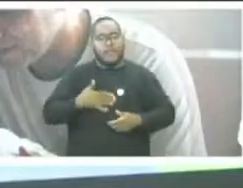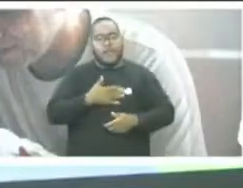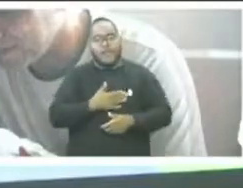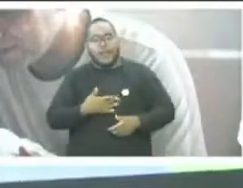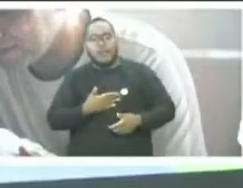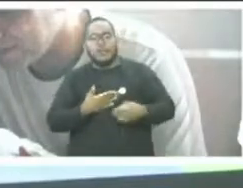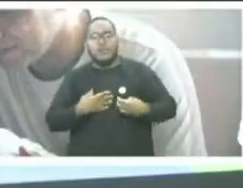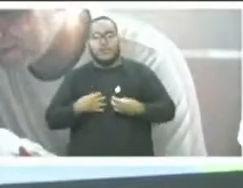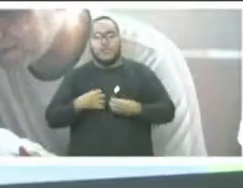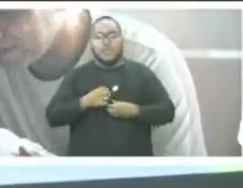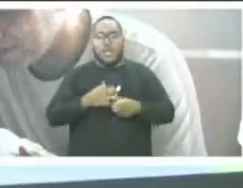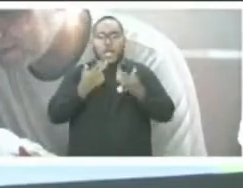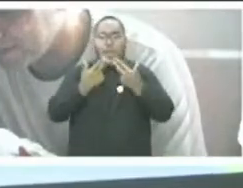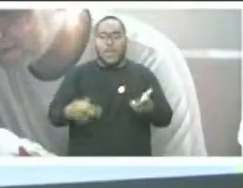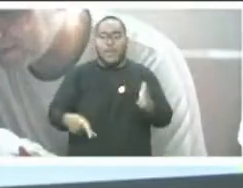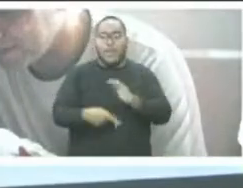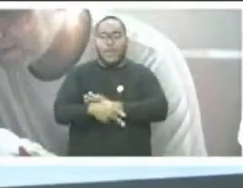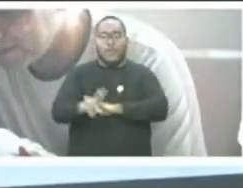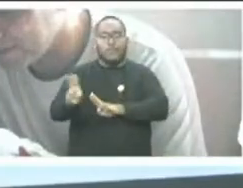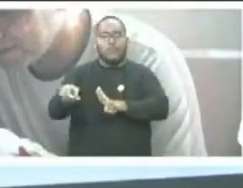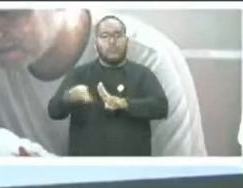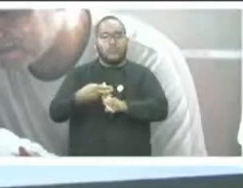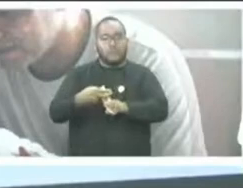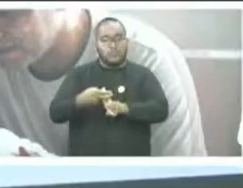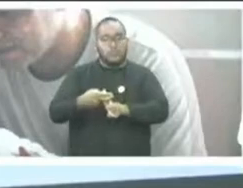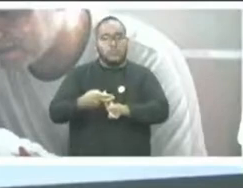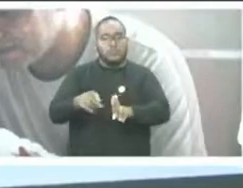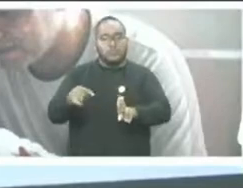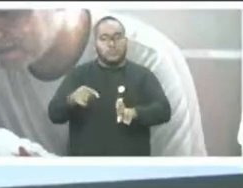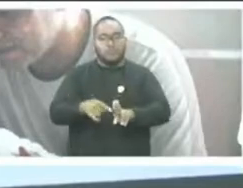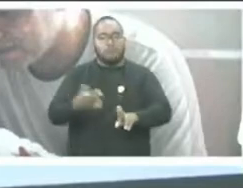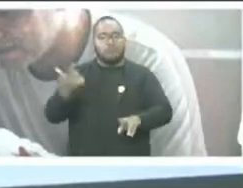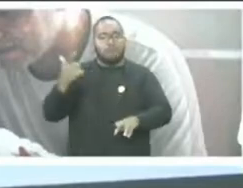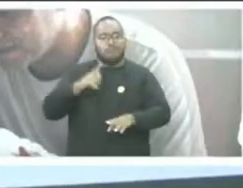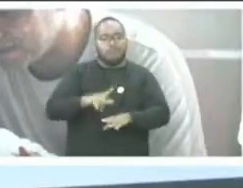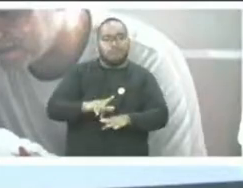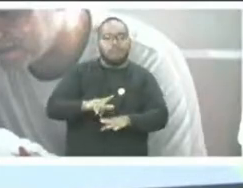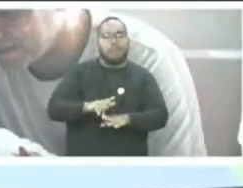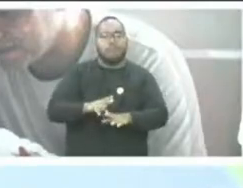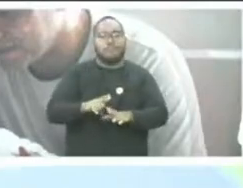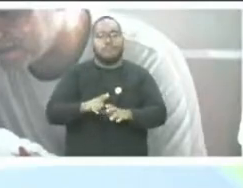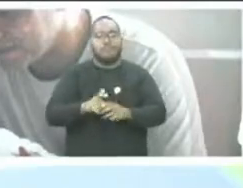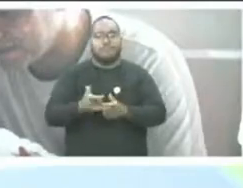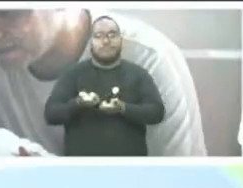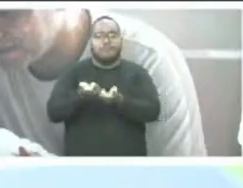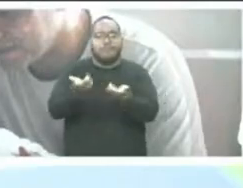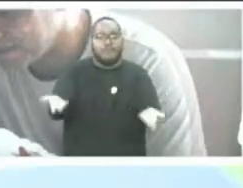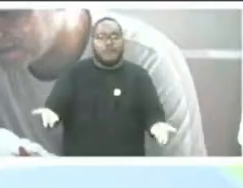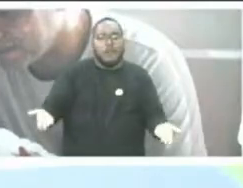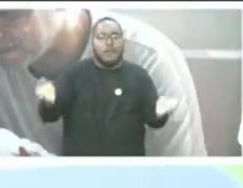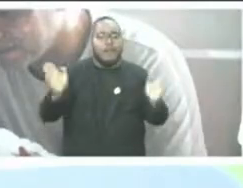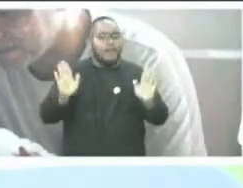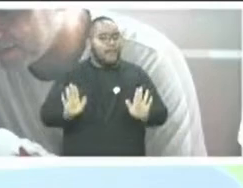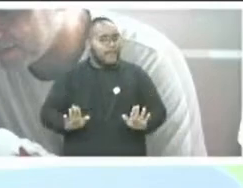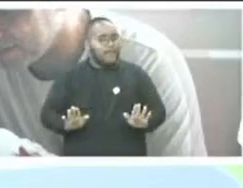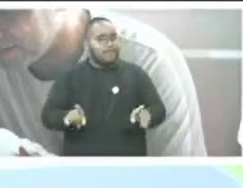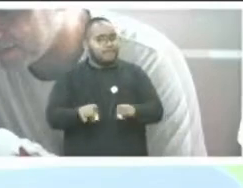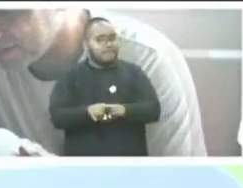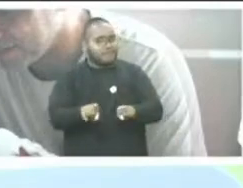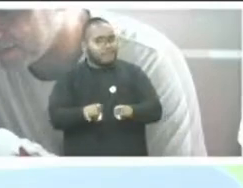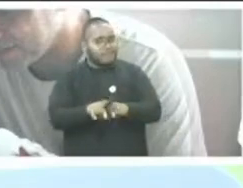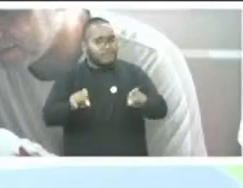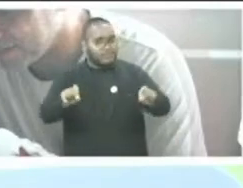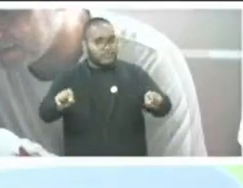novidades do SUS, o que a gente tem conseguido trazer, Mas primeiro também faço